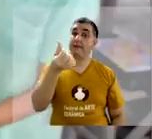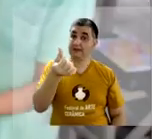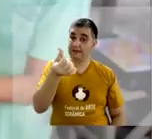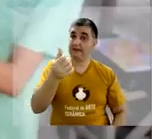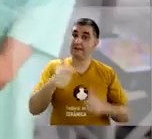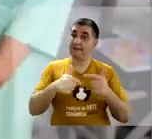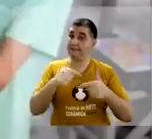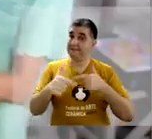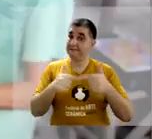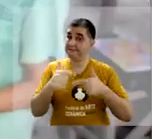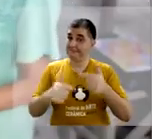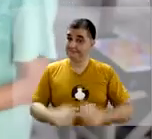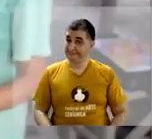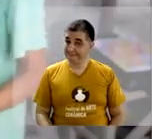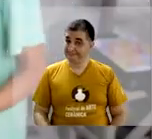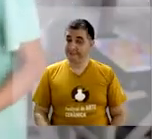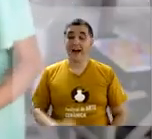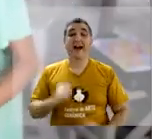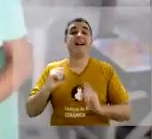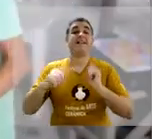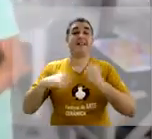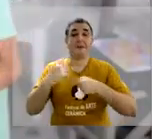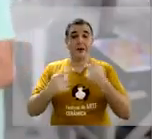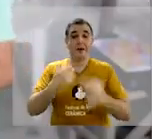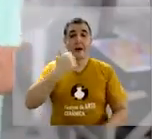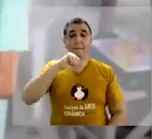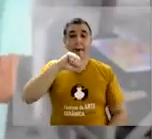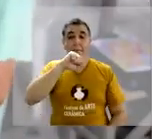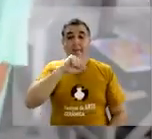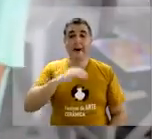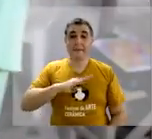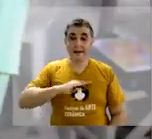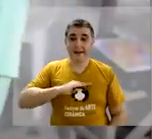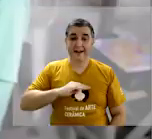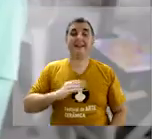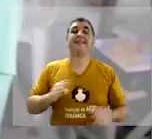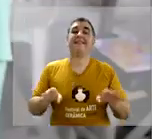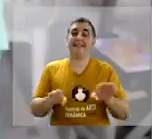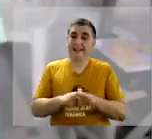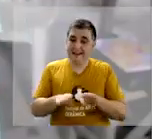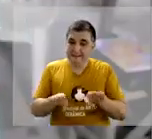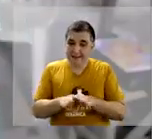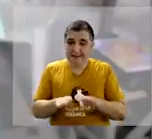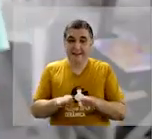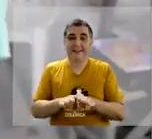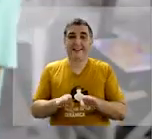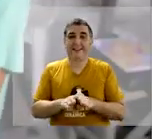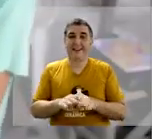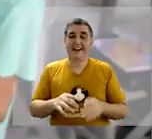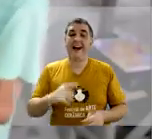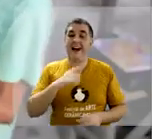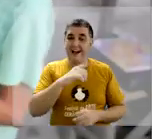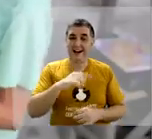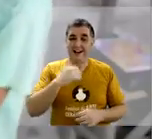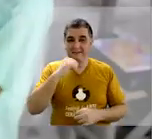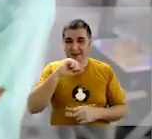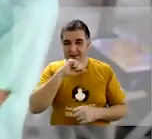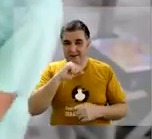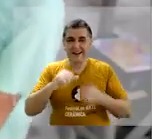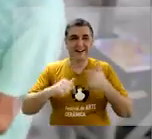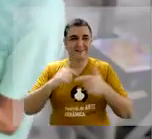conta mais. Aí passou para minha mãe a mesma coisa. E nós em casa era assim, todo mundo que completar, que nós